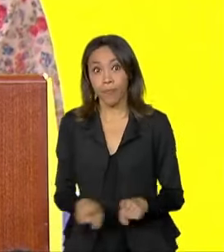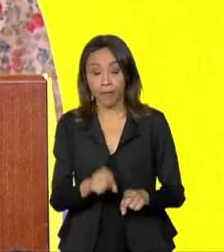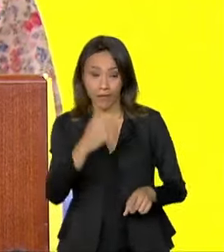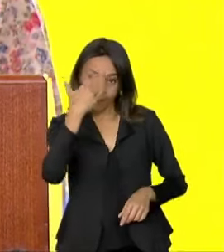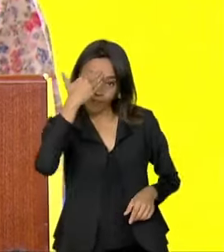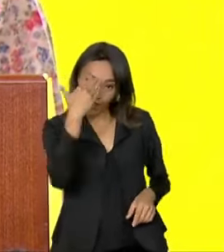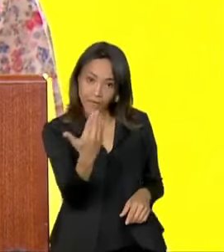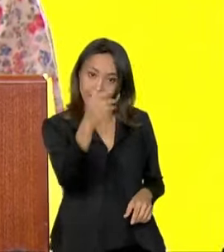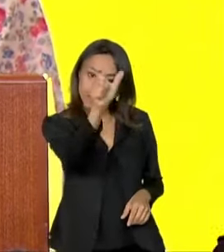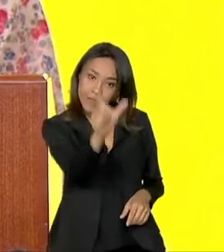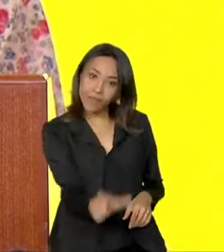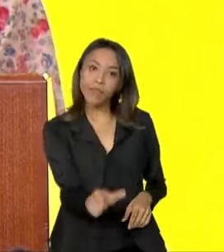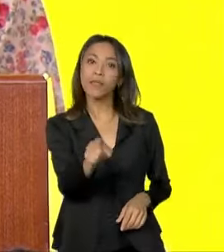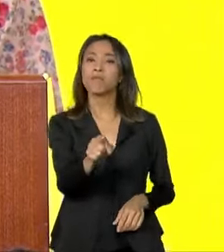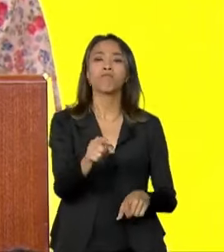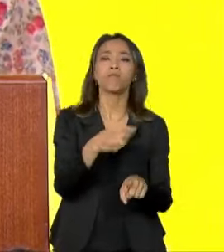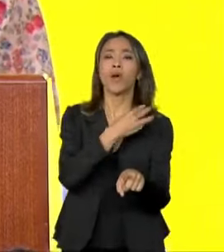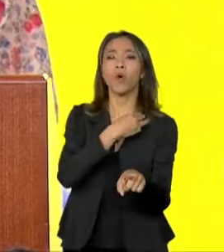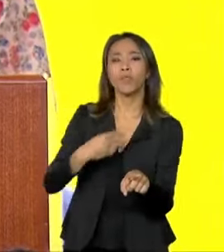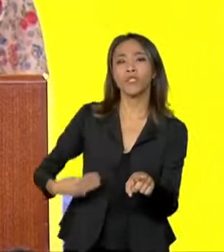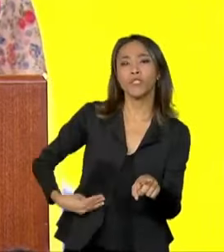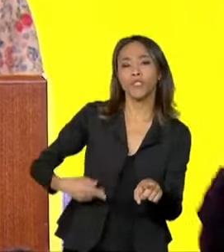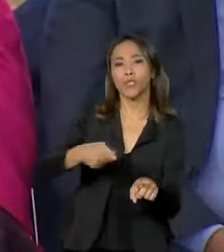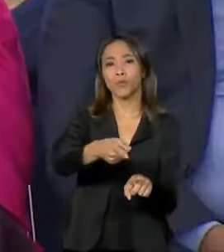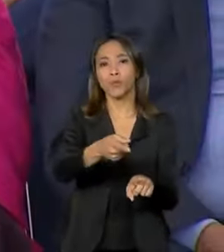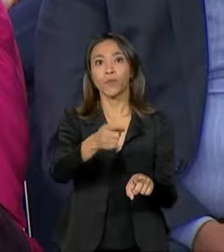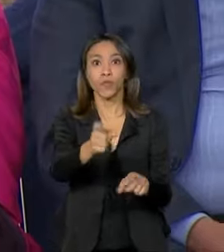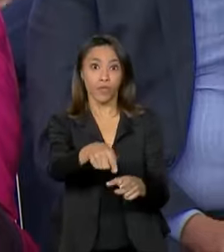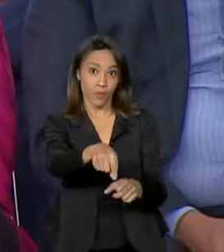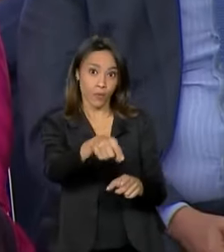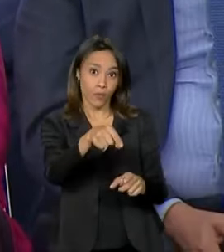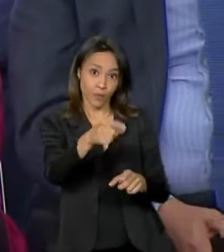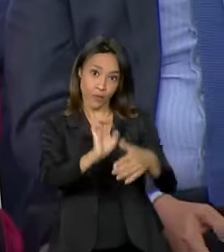ministro do empreendedorismo, Márcio França,